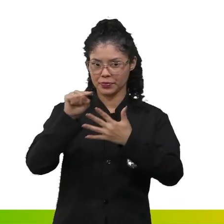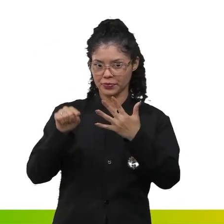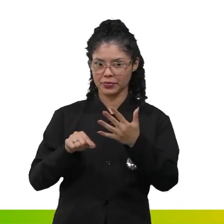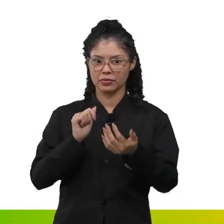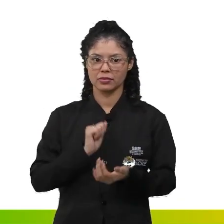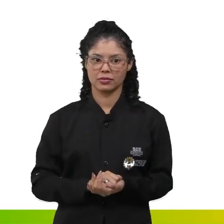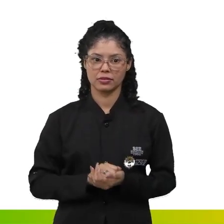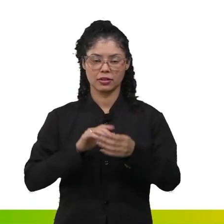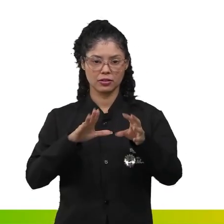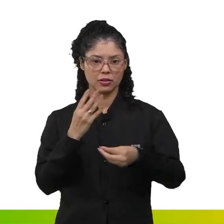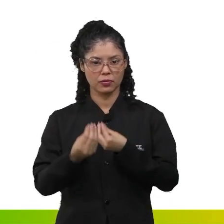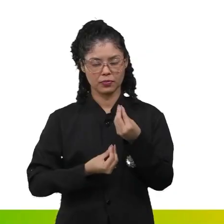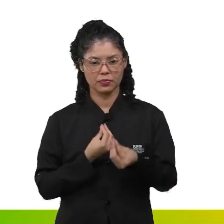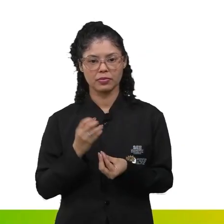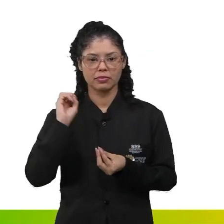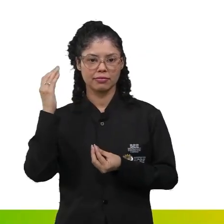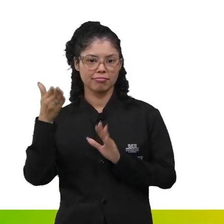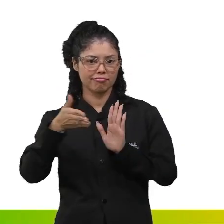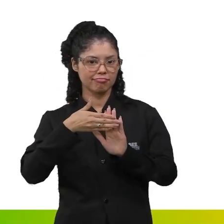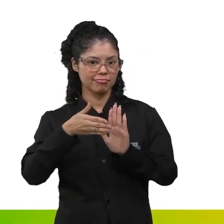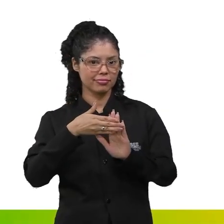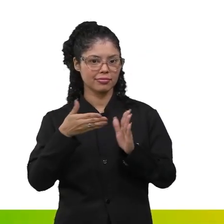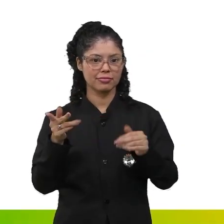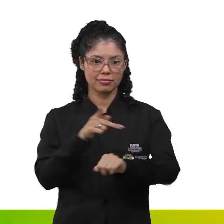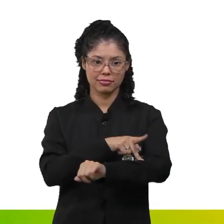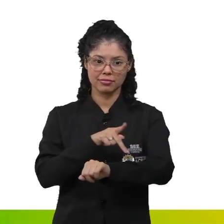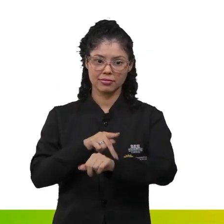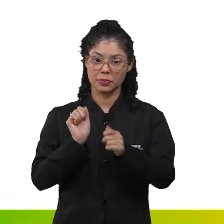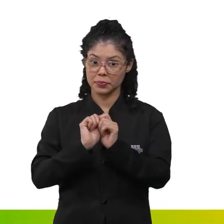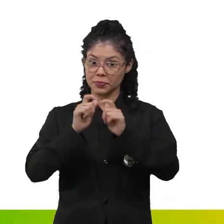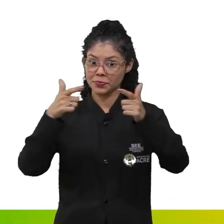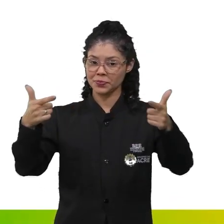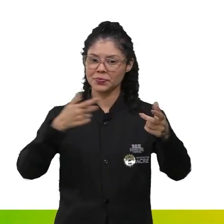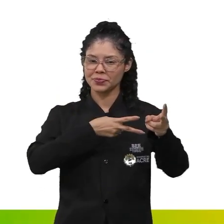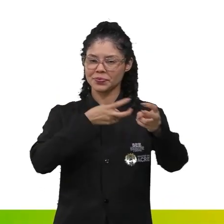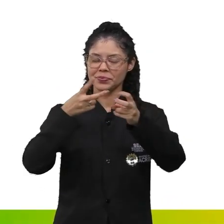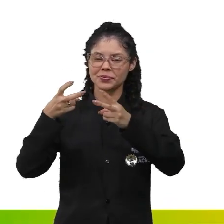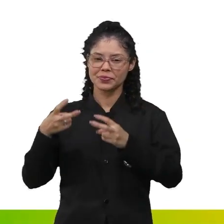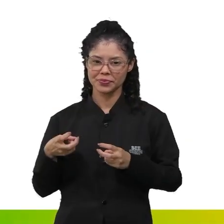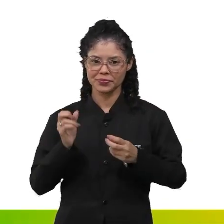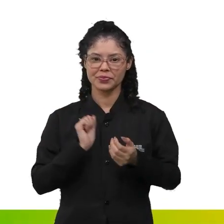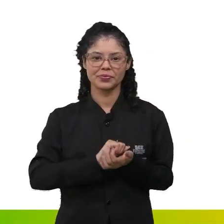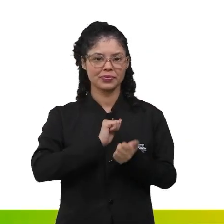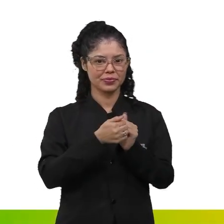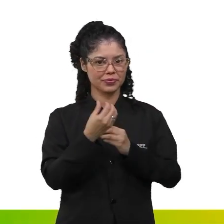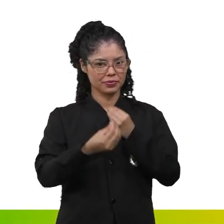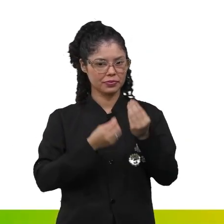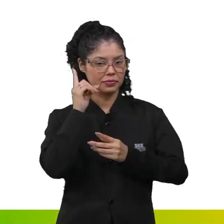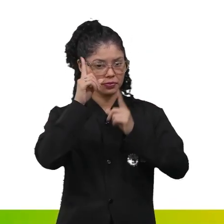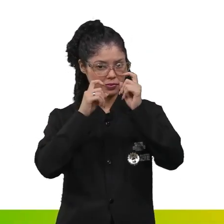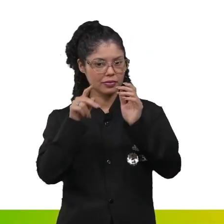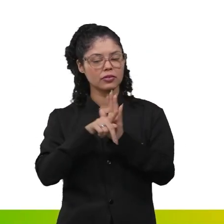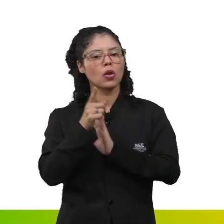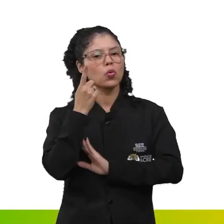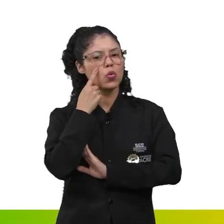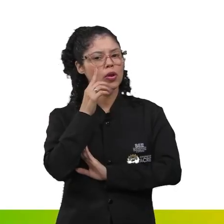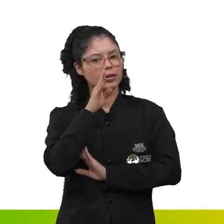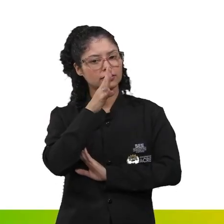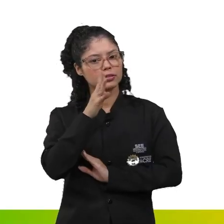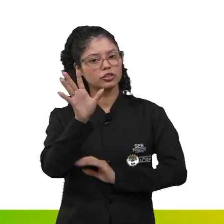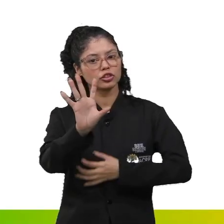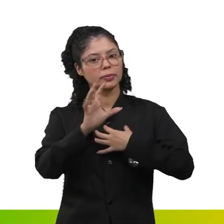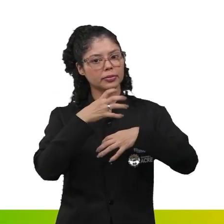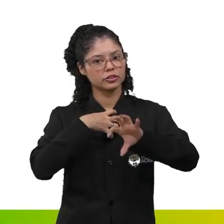diversidade, assim como no caso aqui uma proposta mais pedagógica, que é a ampliação de percepção do esporte como expressão, um olhar crítico de